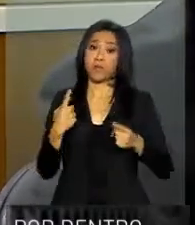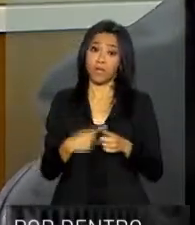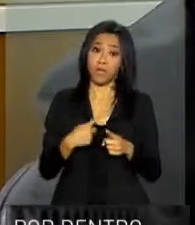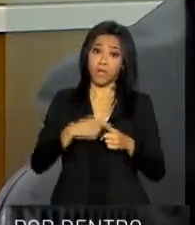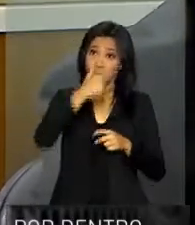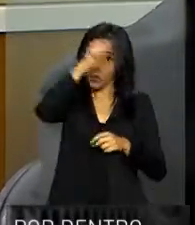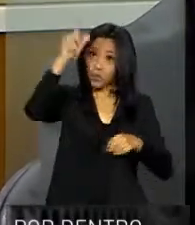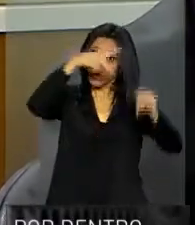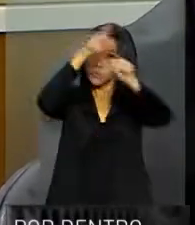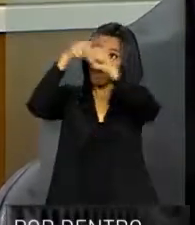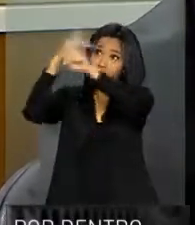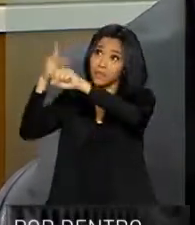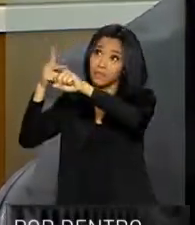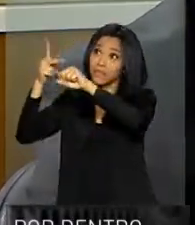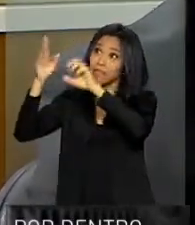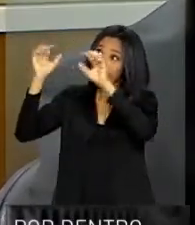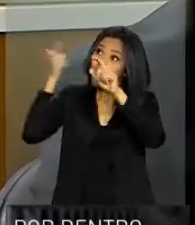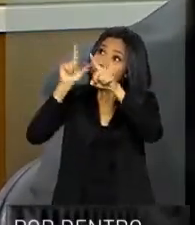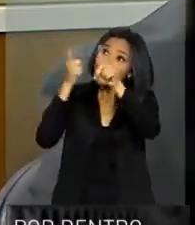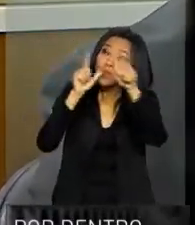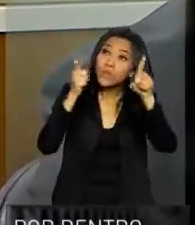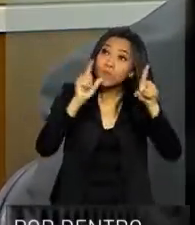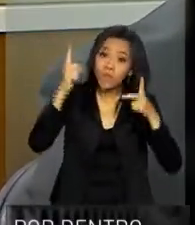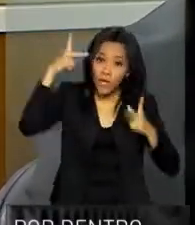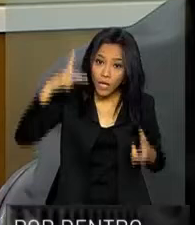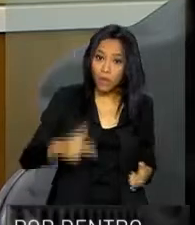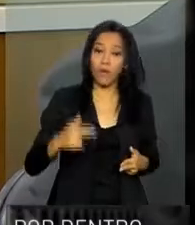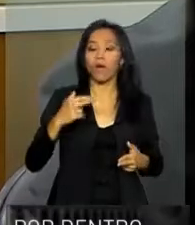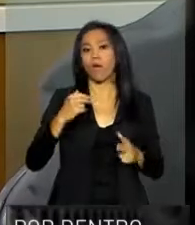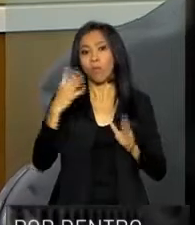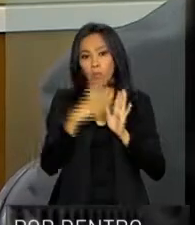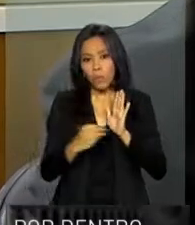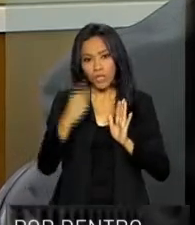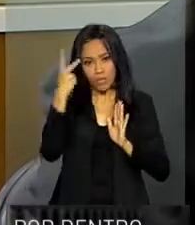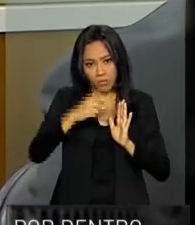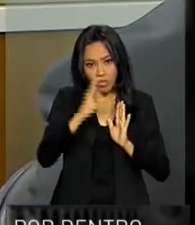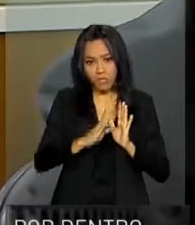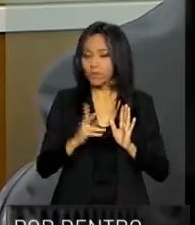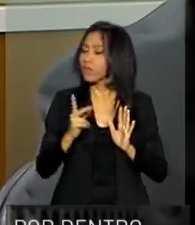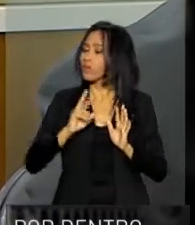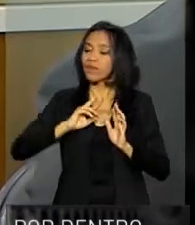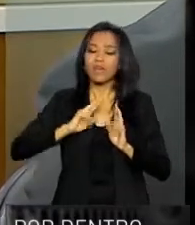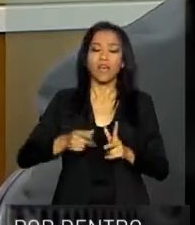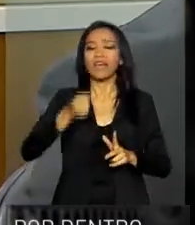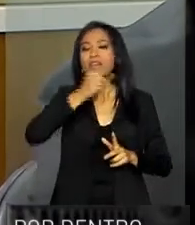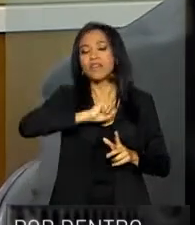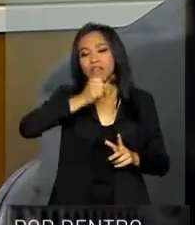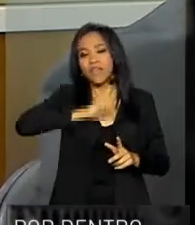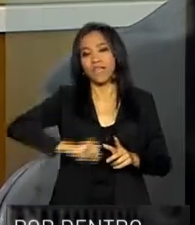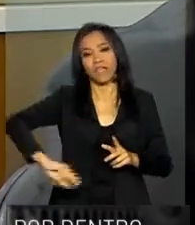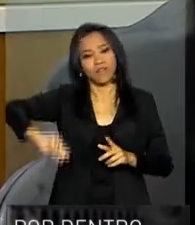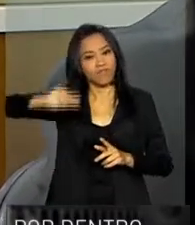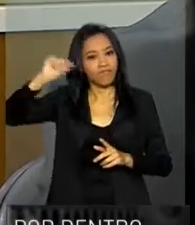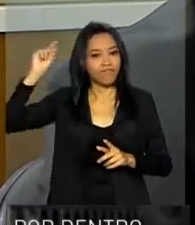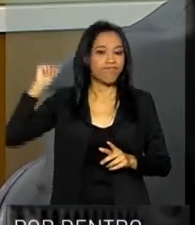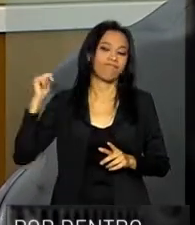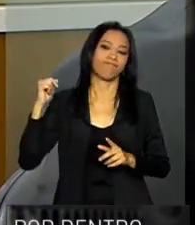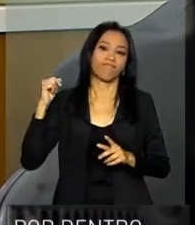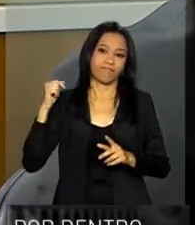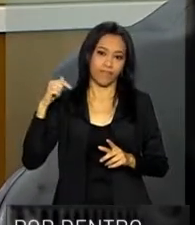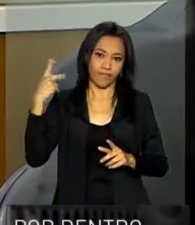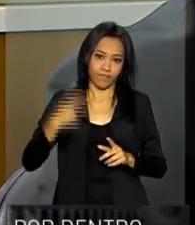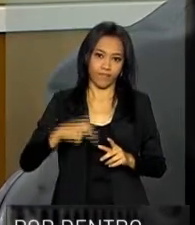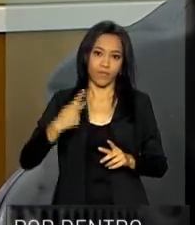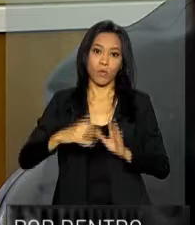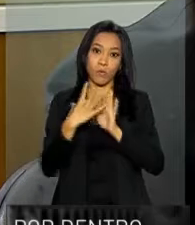associamos diferentes nós funcionamos de uma forma antiga antiquada do passado e essas mudanças que estão sendo propostas